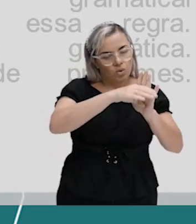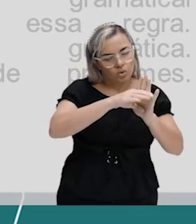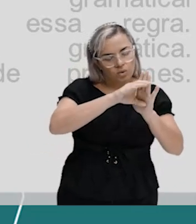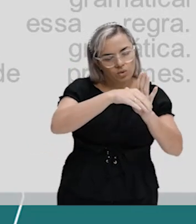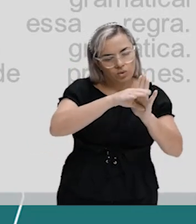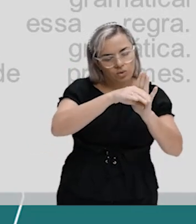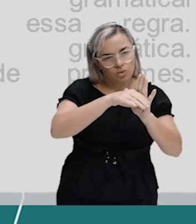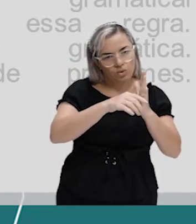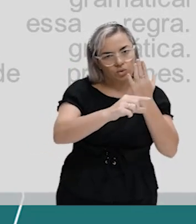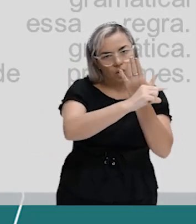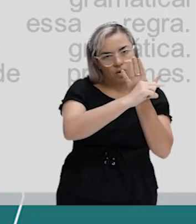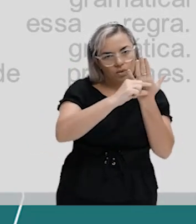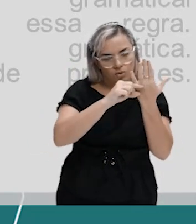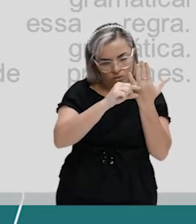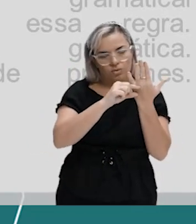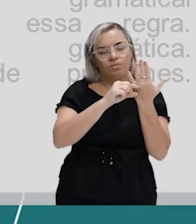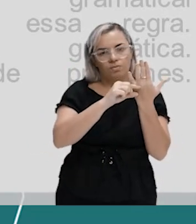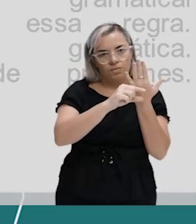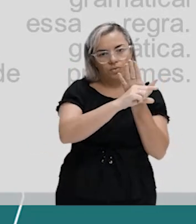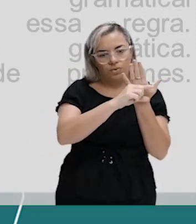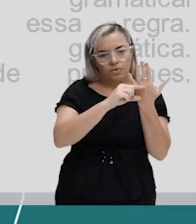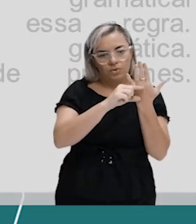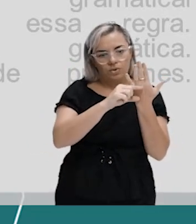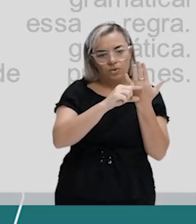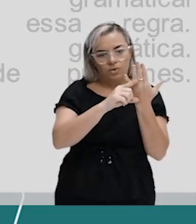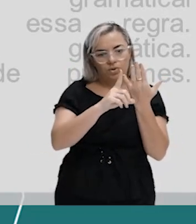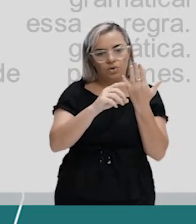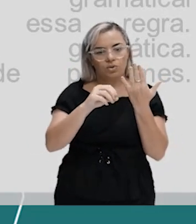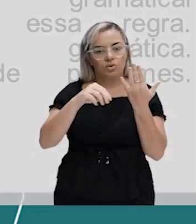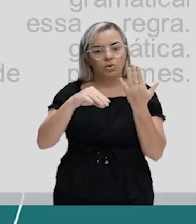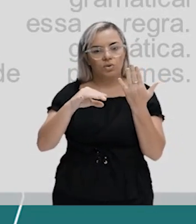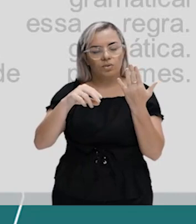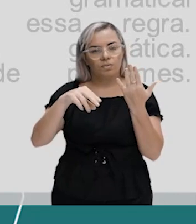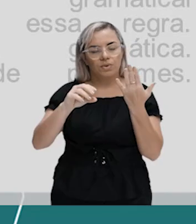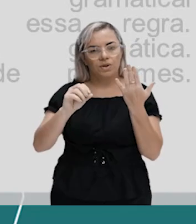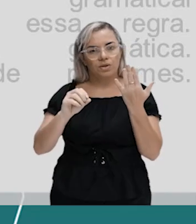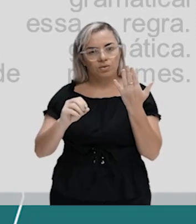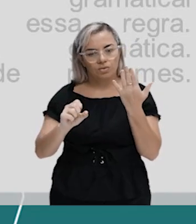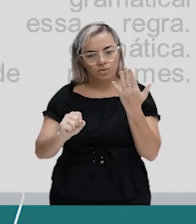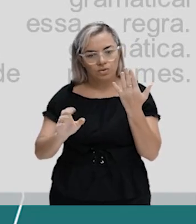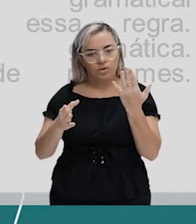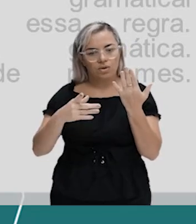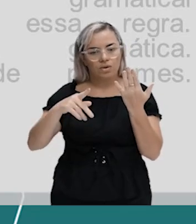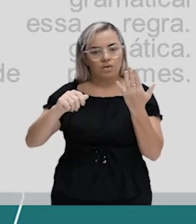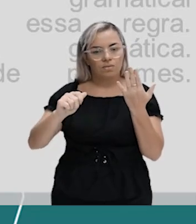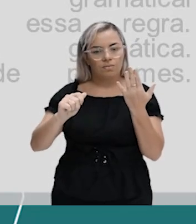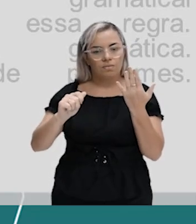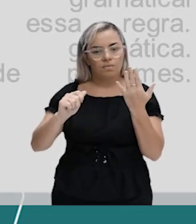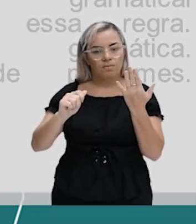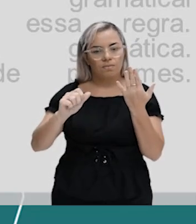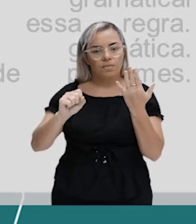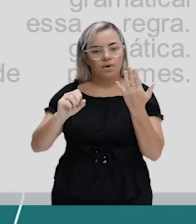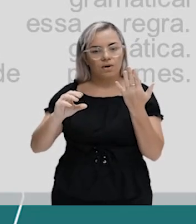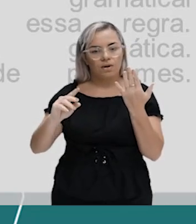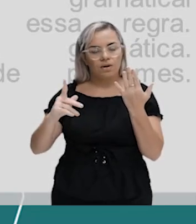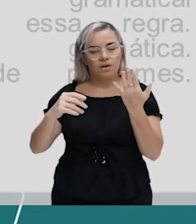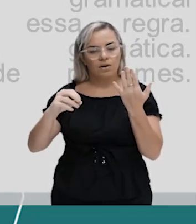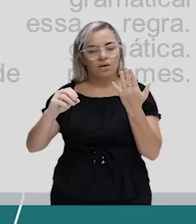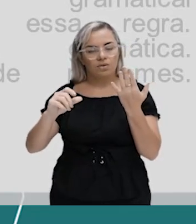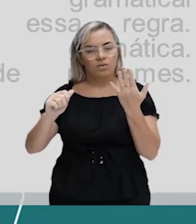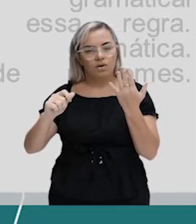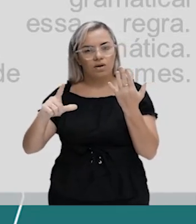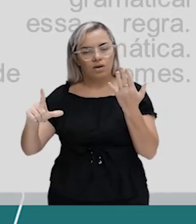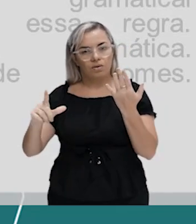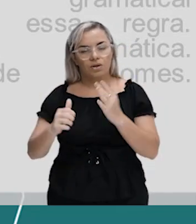por esse autor, que é o Domingos Pascoal, e o conceito do primeiro poema que nós vimos, do Oswald